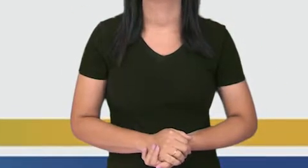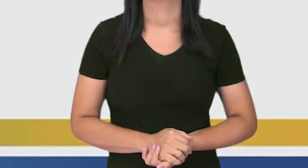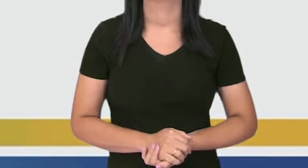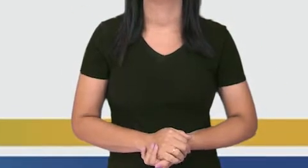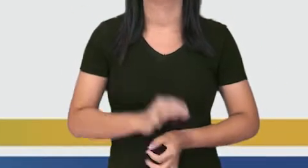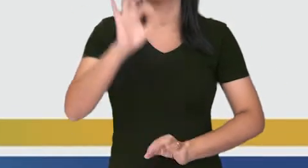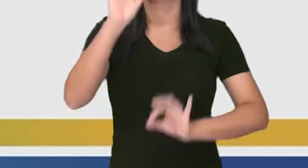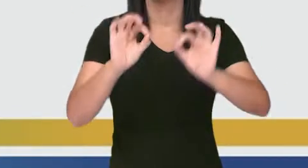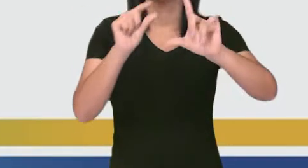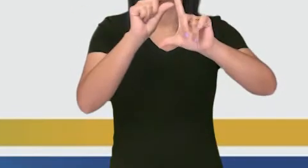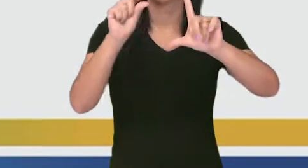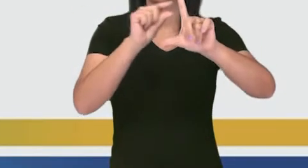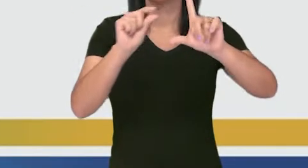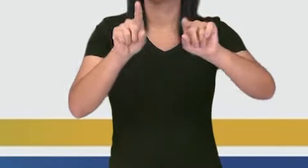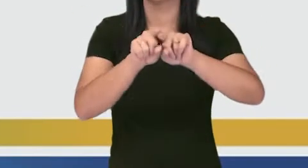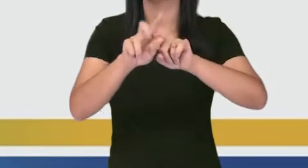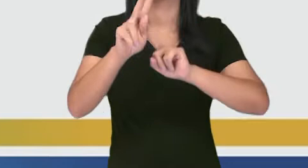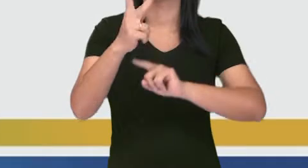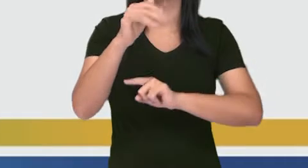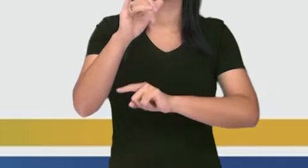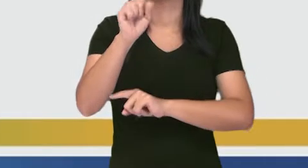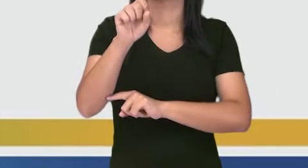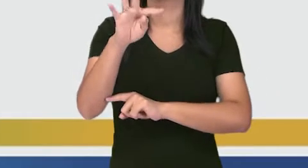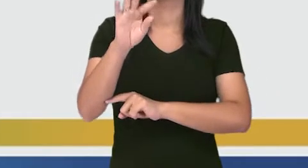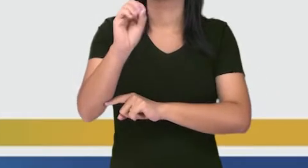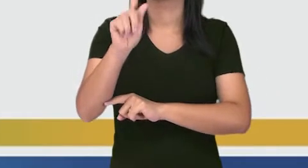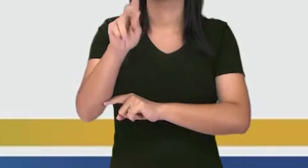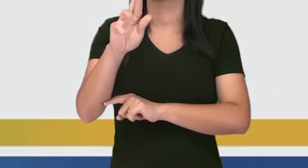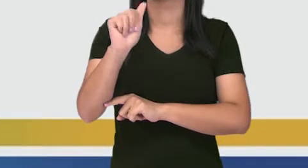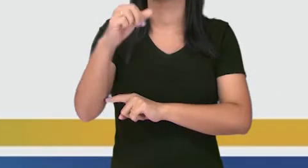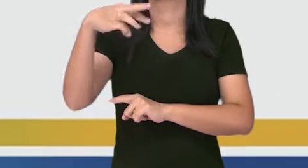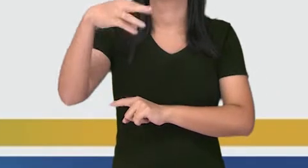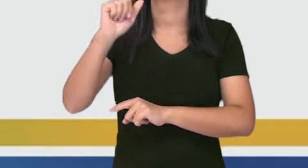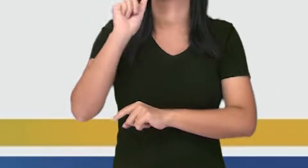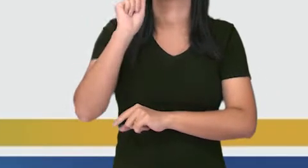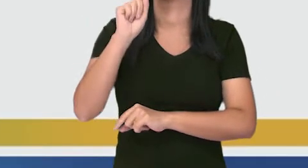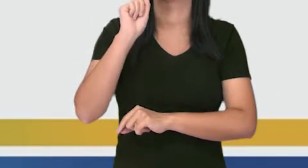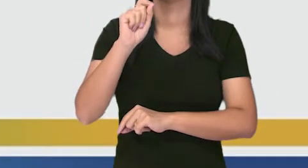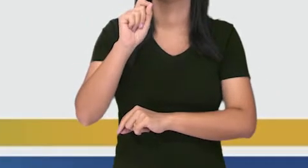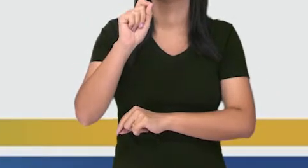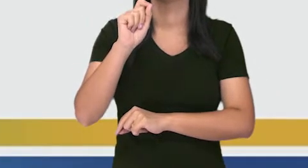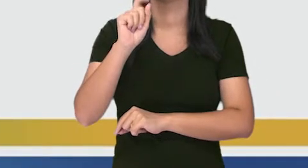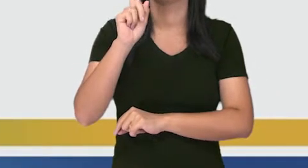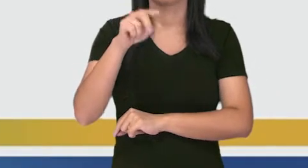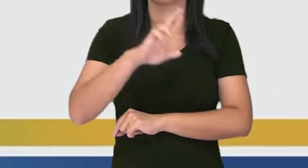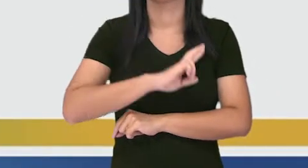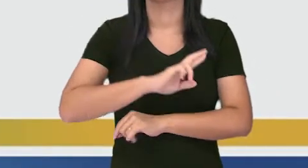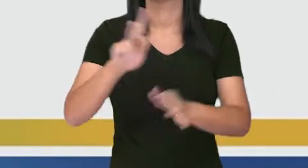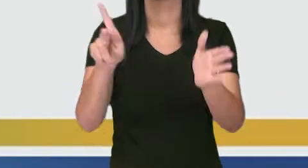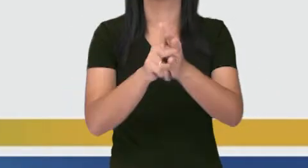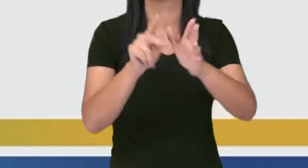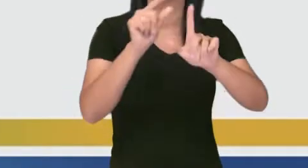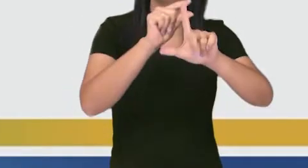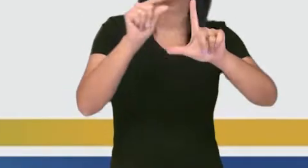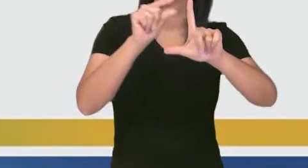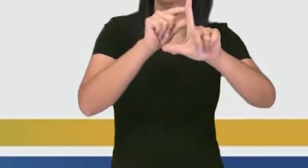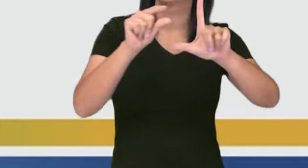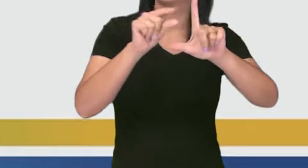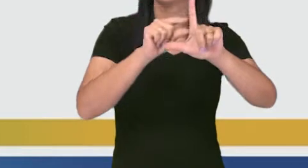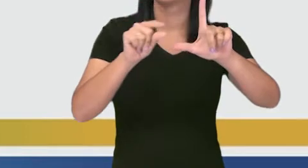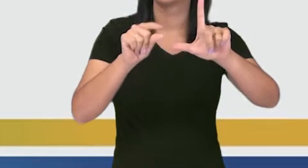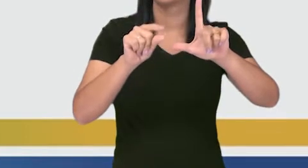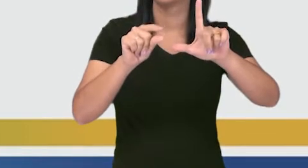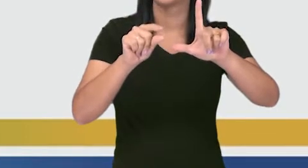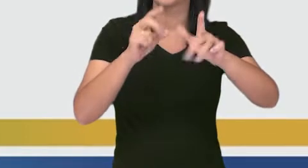a construção de gráfico de histograma O que é um programa O problema é a representação gráfica